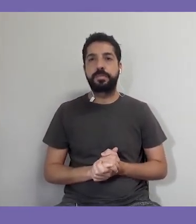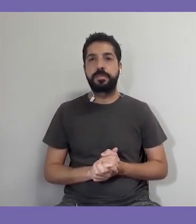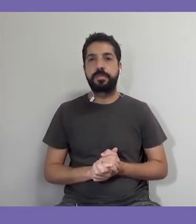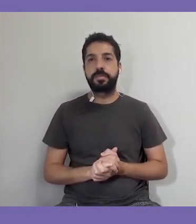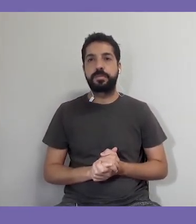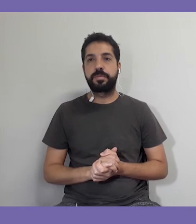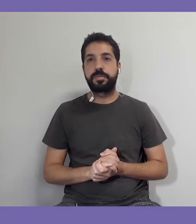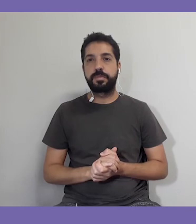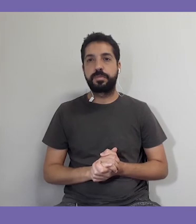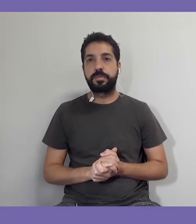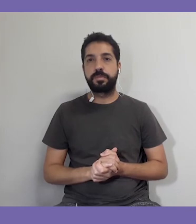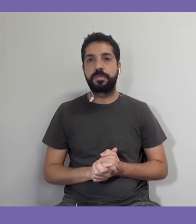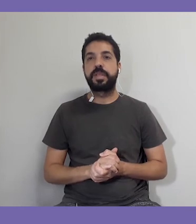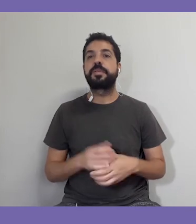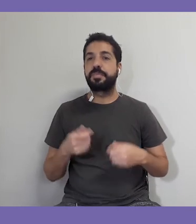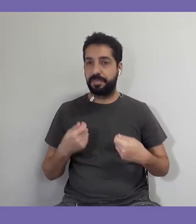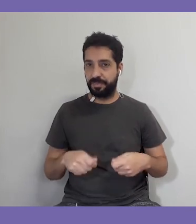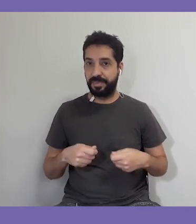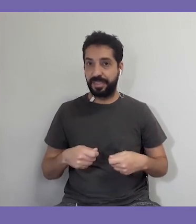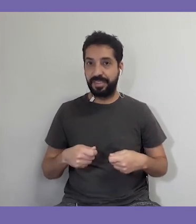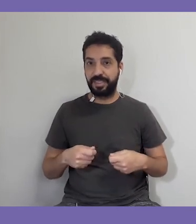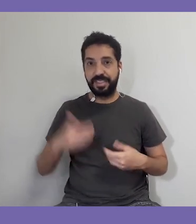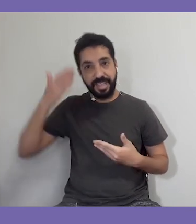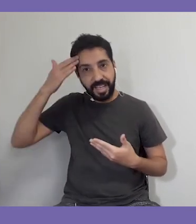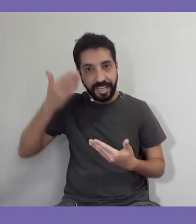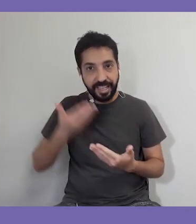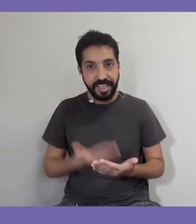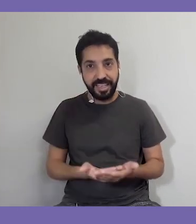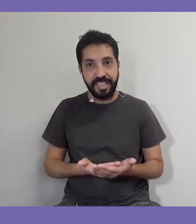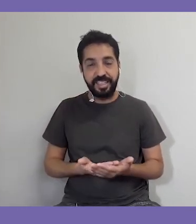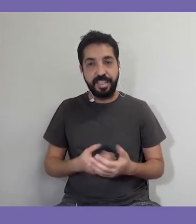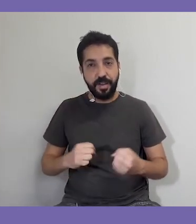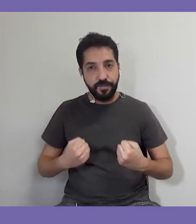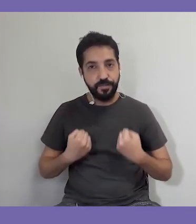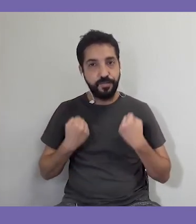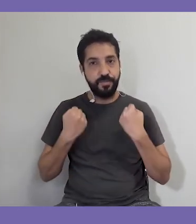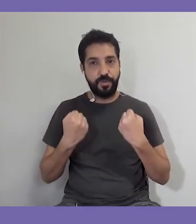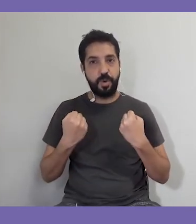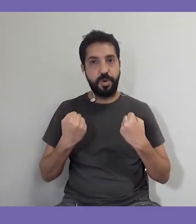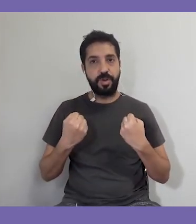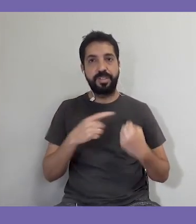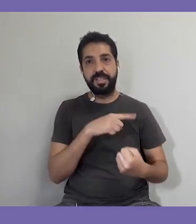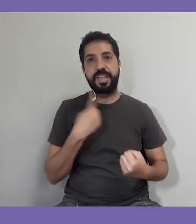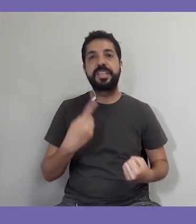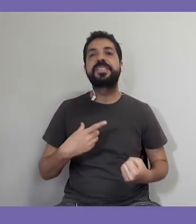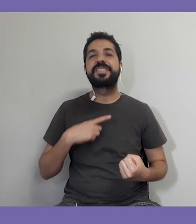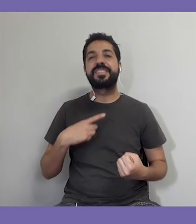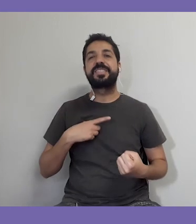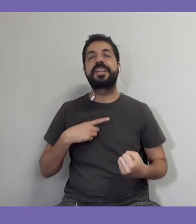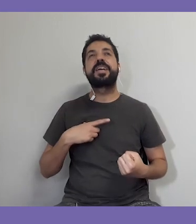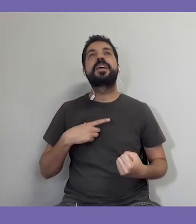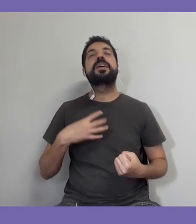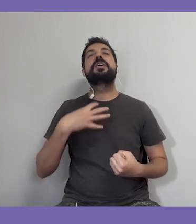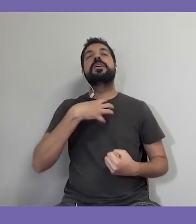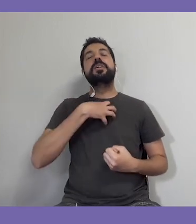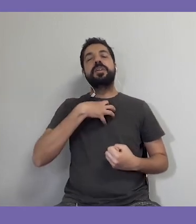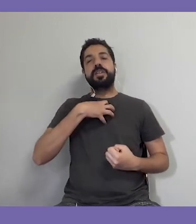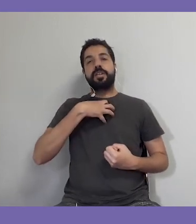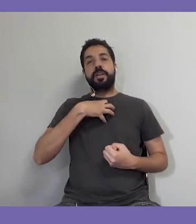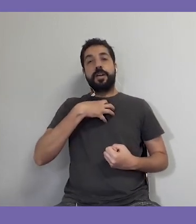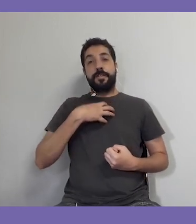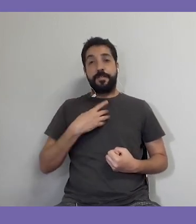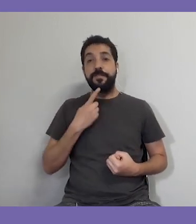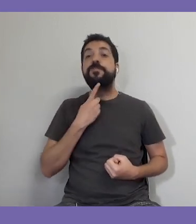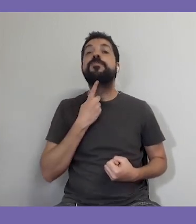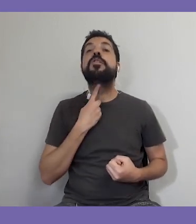momentos. A gente mantém essa confiança na força das imagens, né? Isso nos motiva a